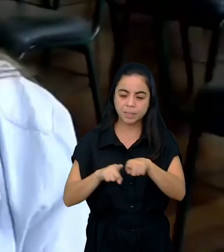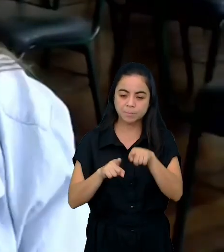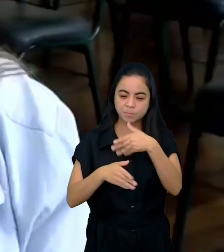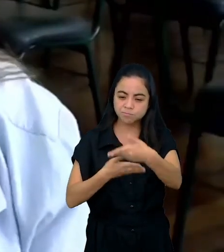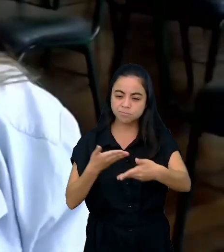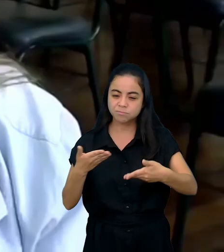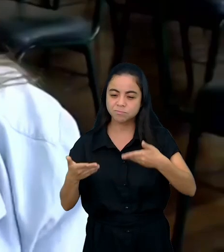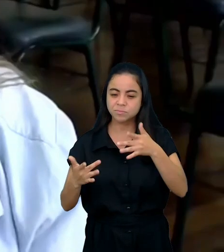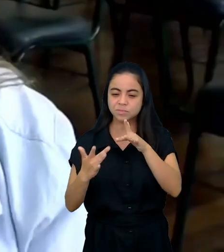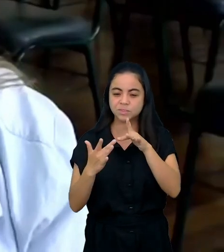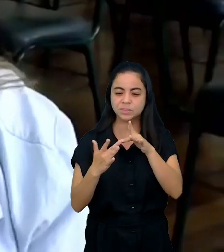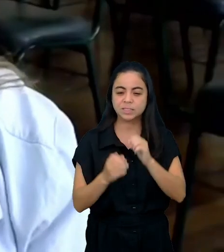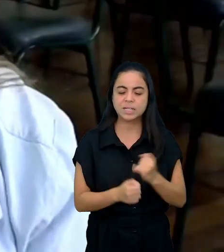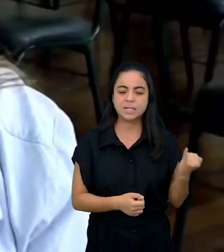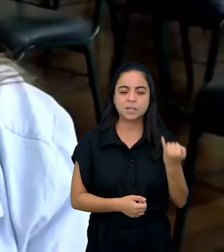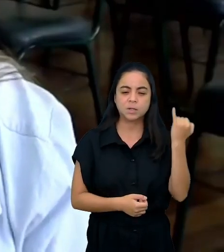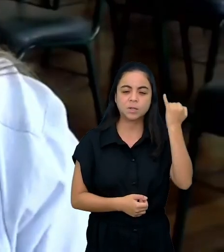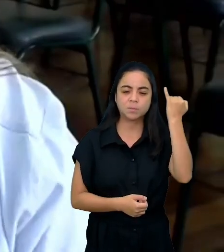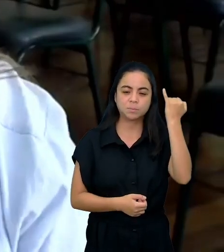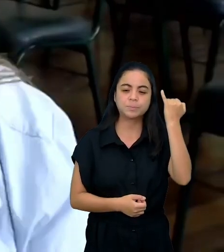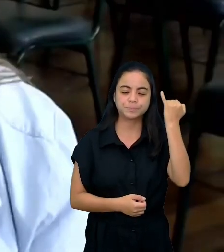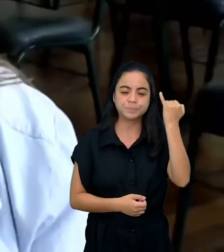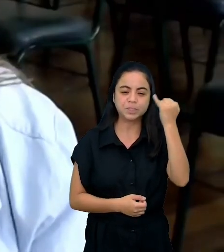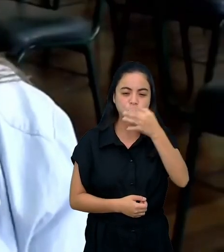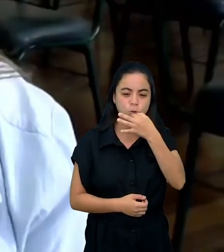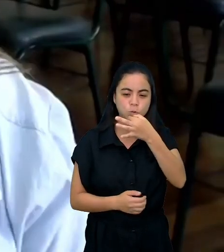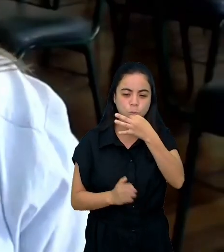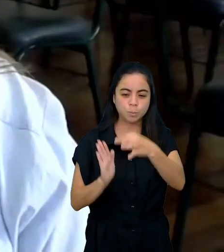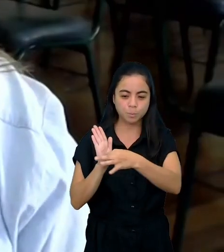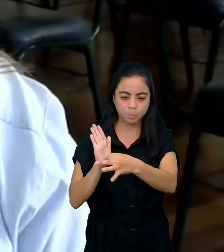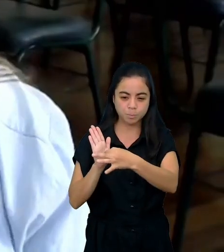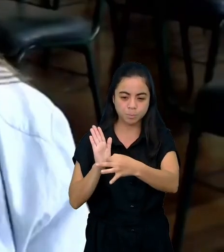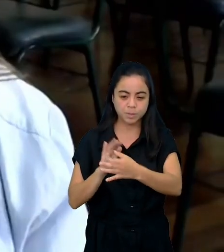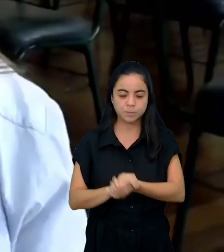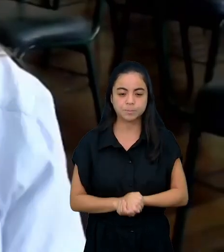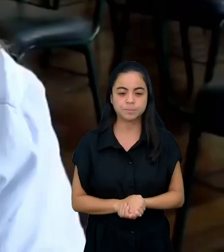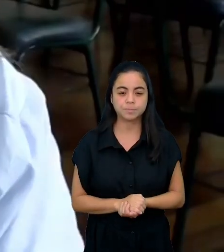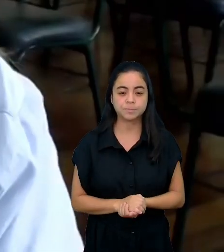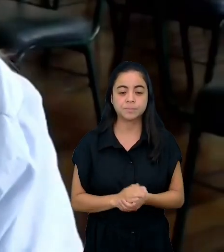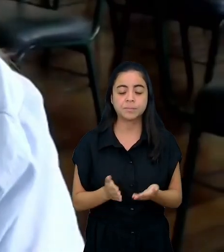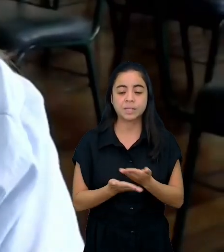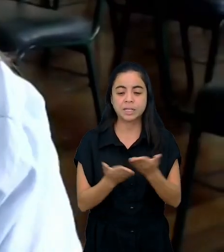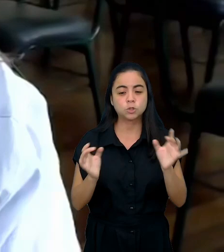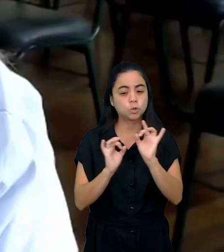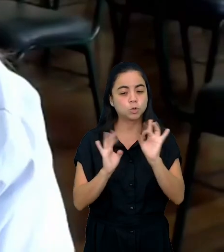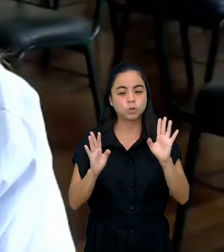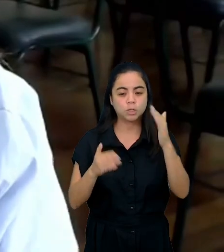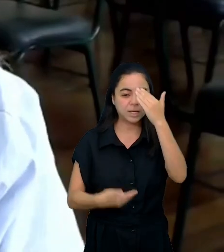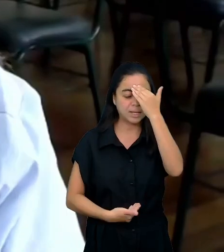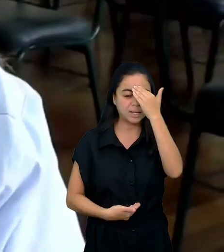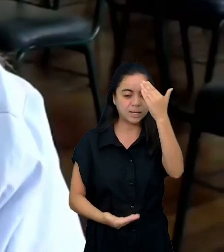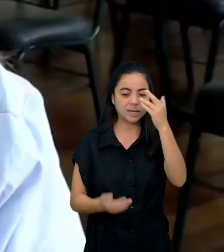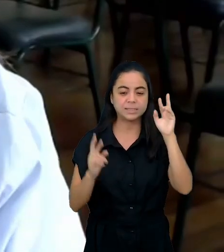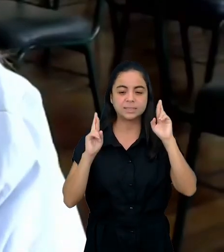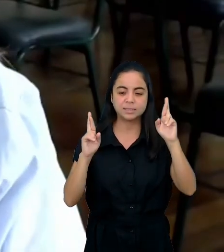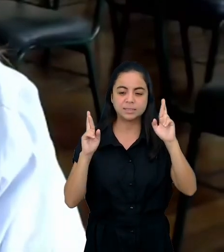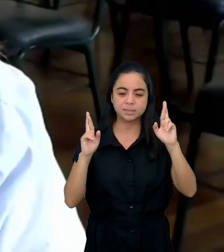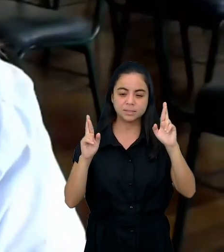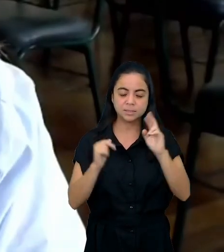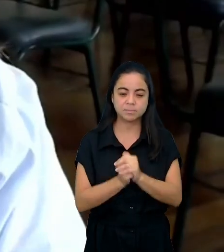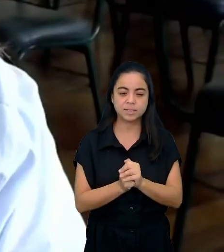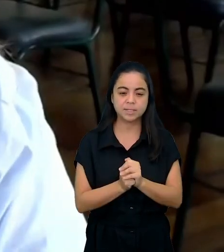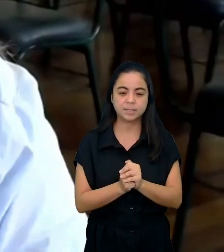interação. É muito importante ouvir vocês, tá? E a gente só agradece e deseja que